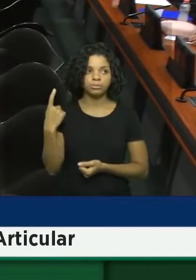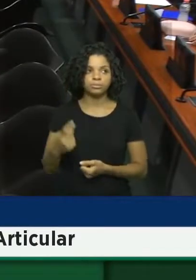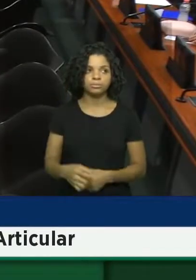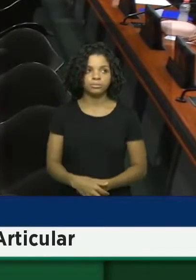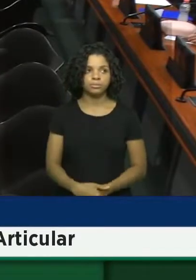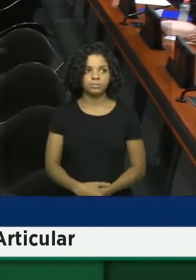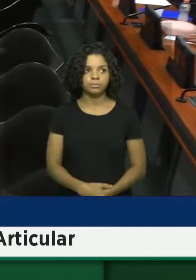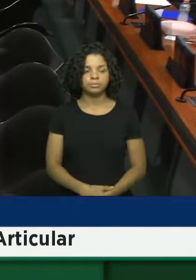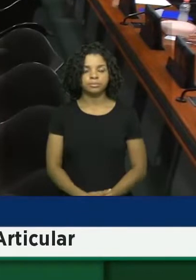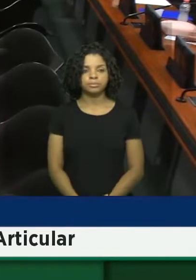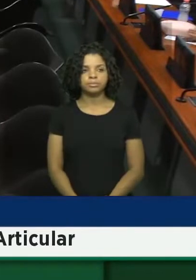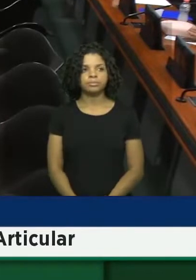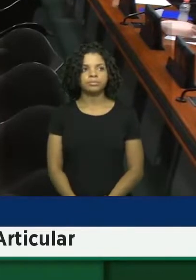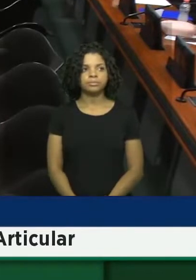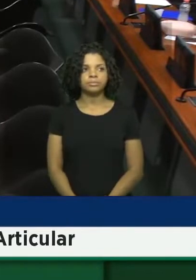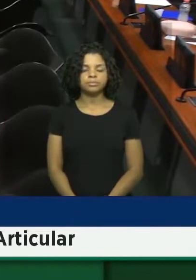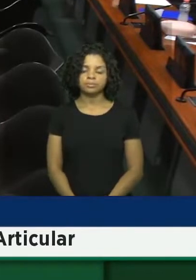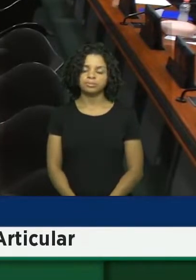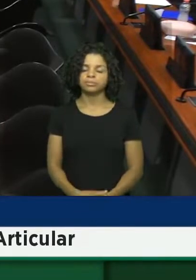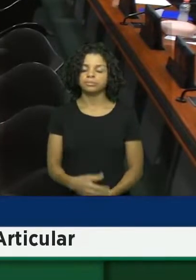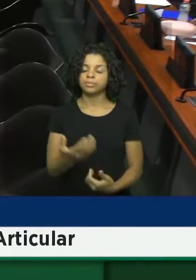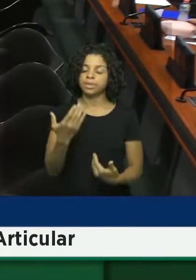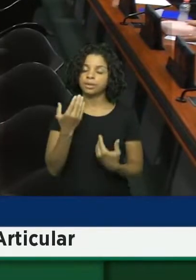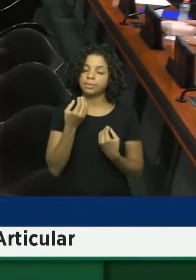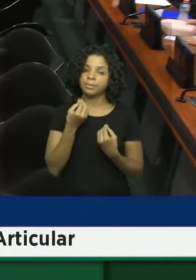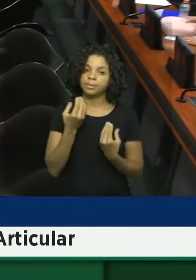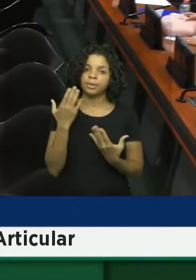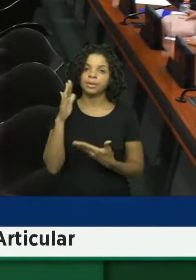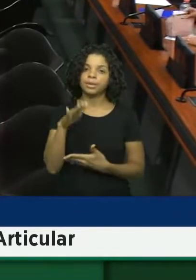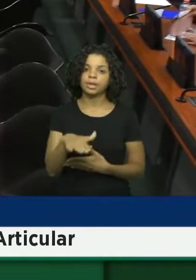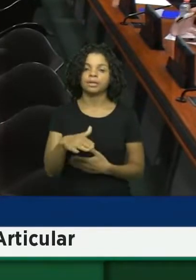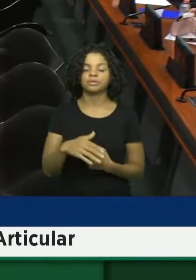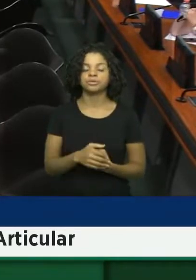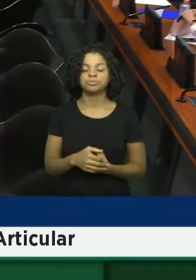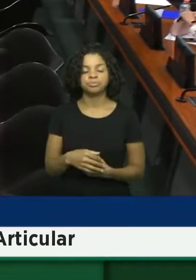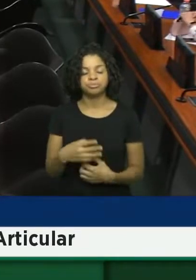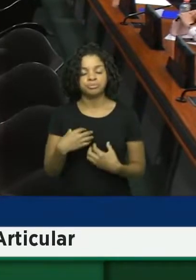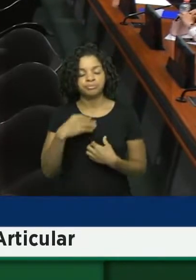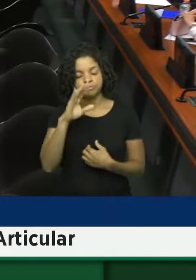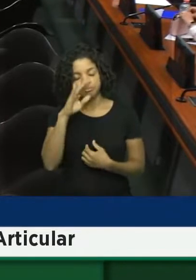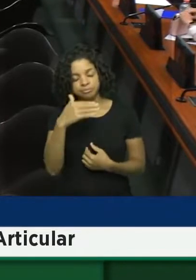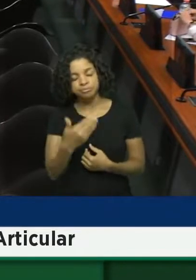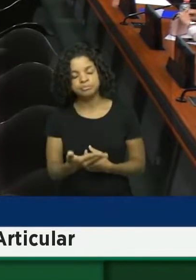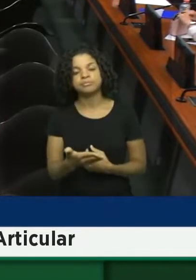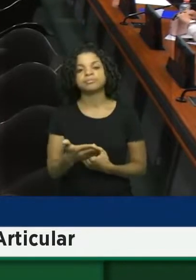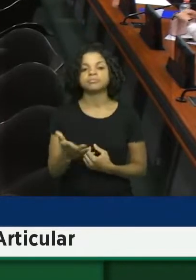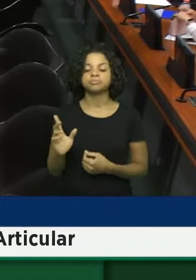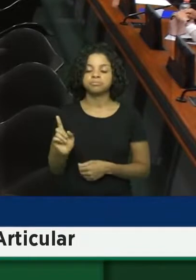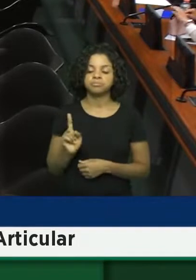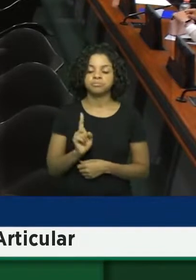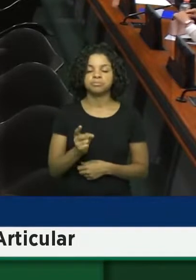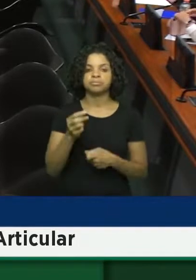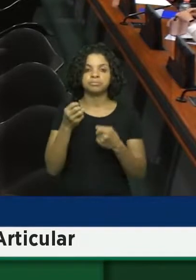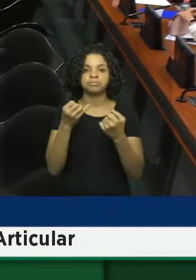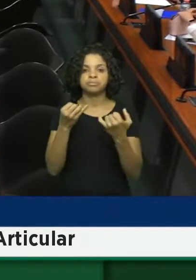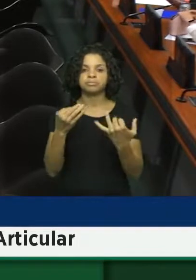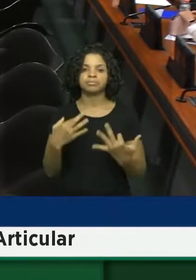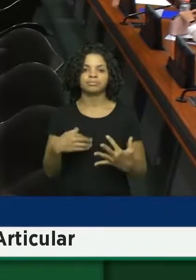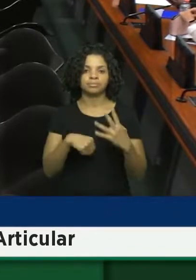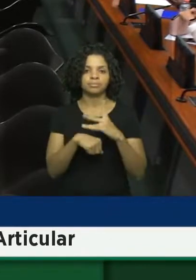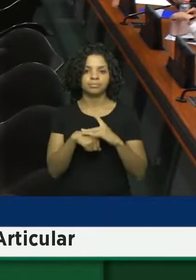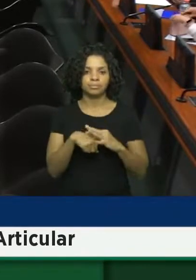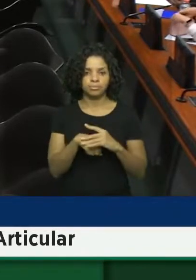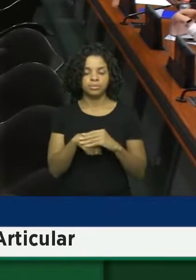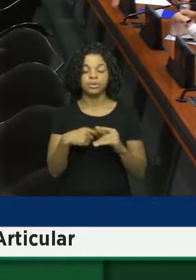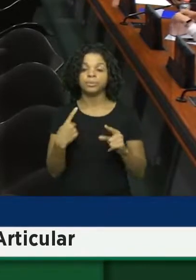tarde. É uma honra para mim estar aqui hoje falando sobre a síndrome de Ehlers-Danlos. Primeiro, porque eu tenho a síndrome